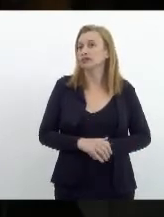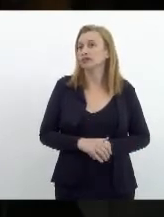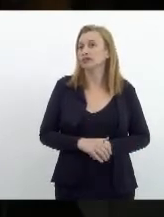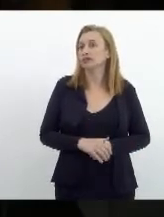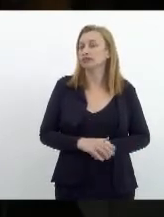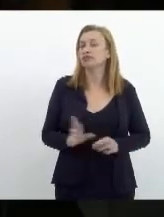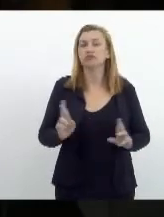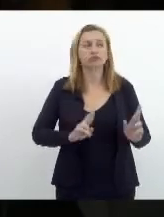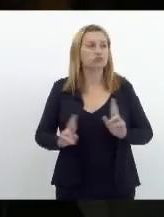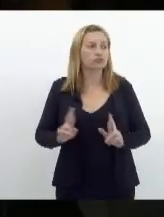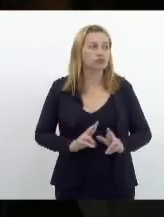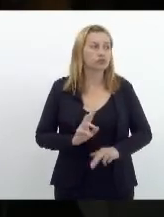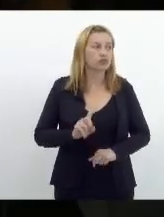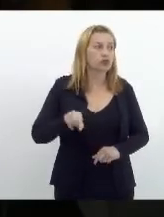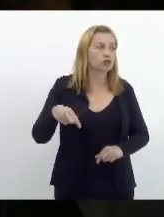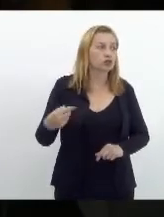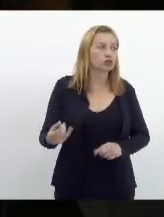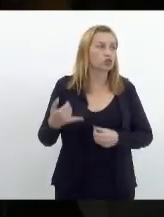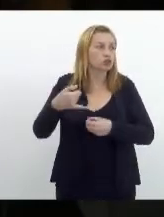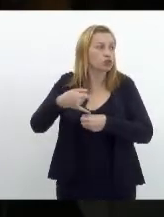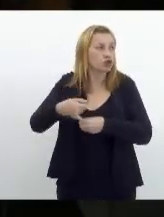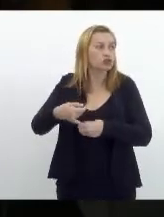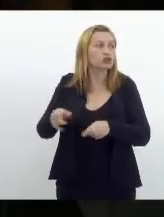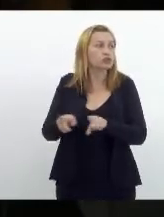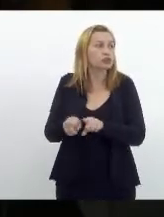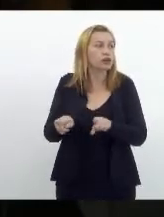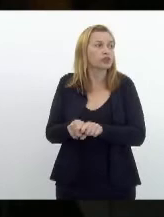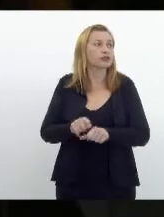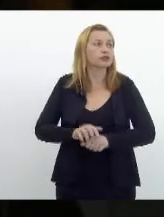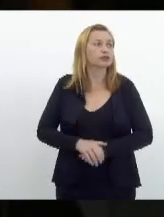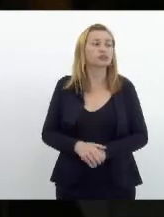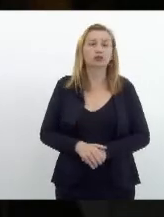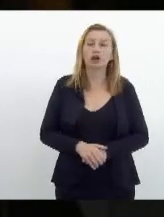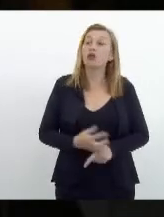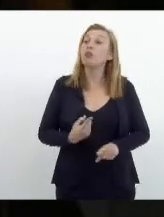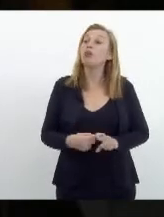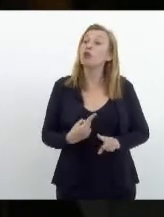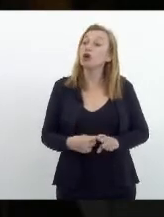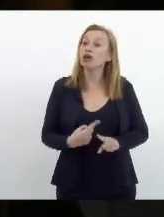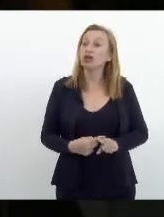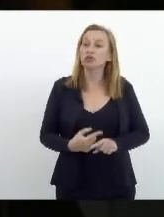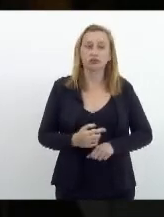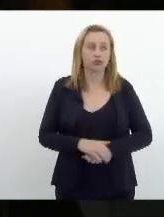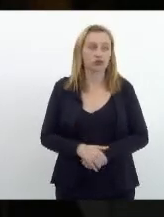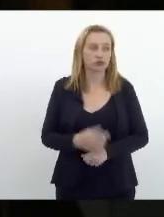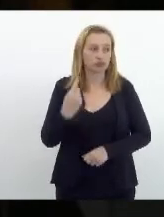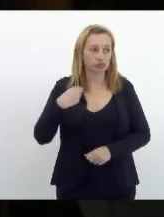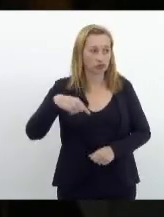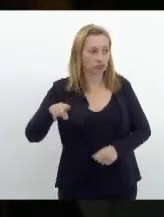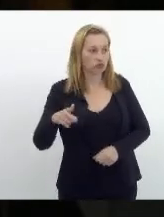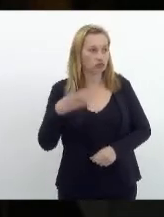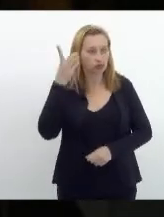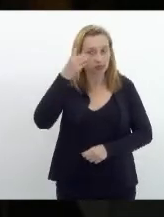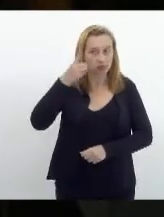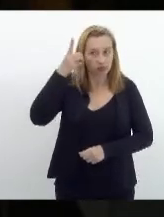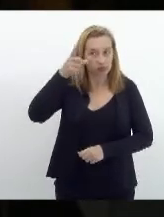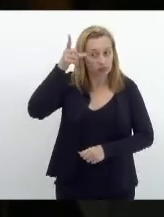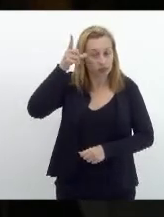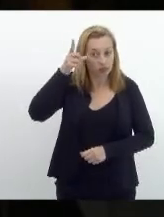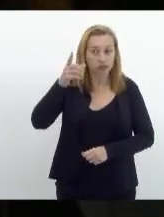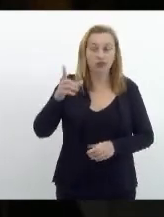em relação a outros combustíveis. Porque quando eu vou, deputada Lucinha, na